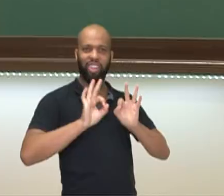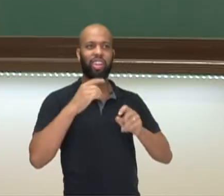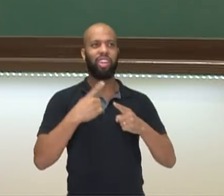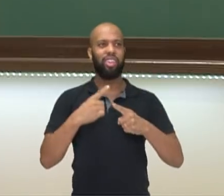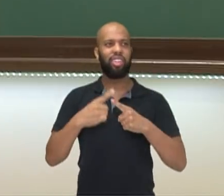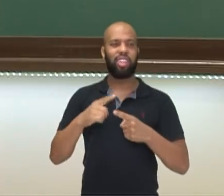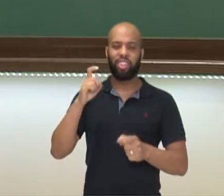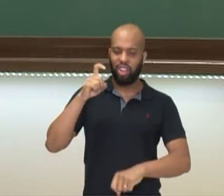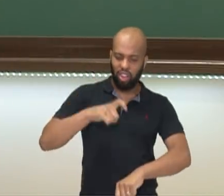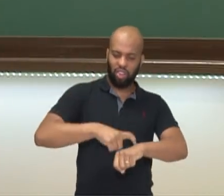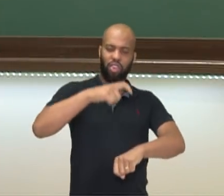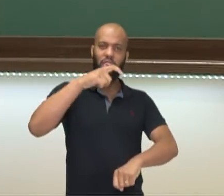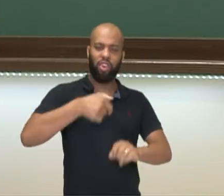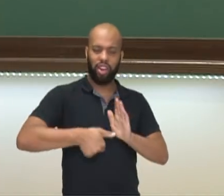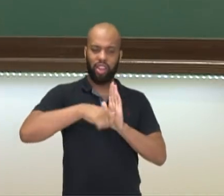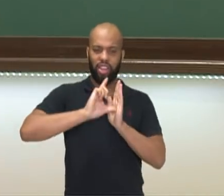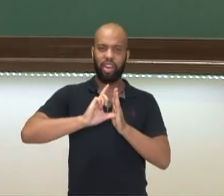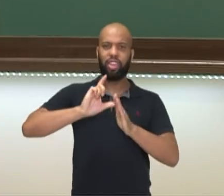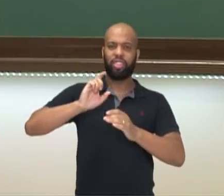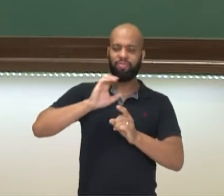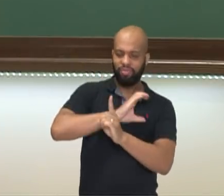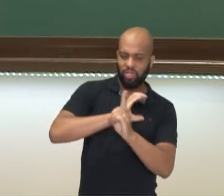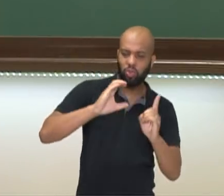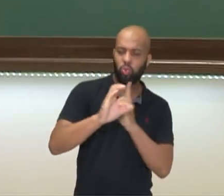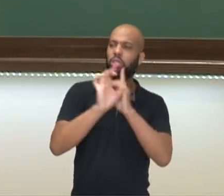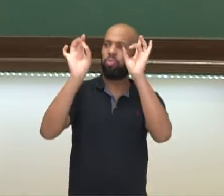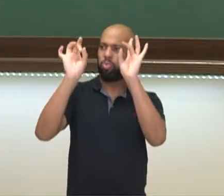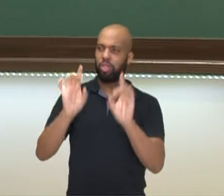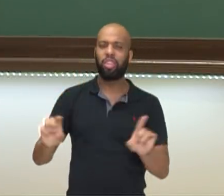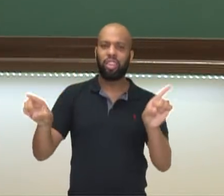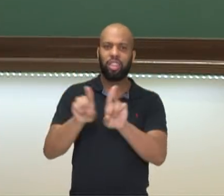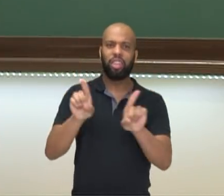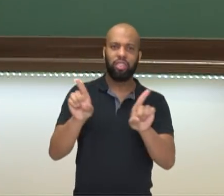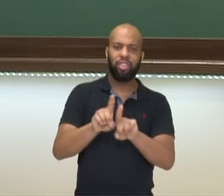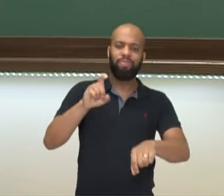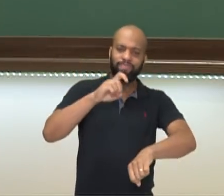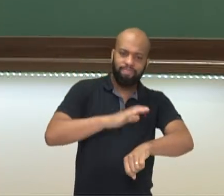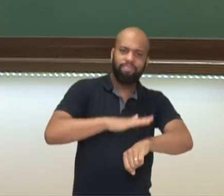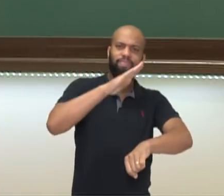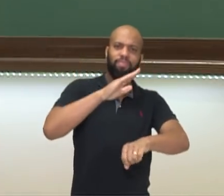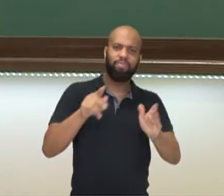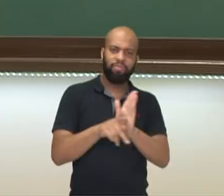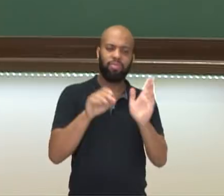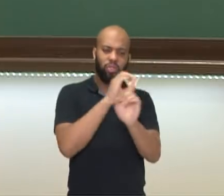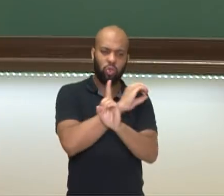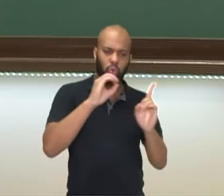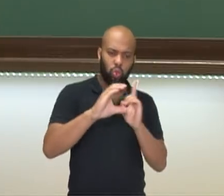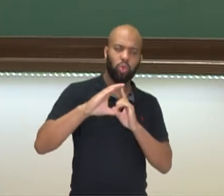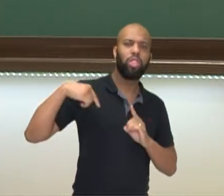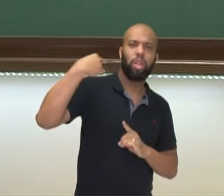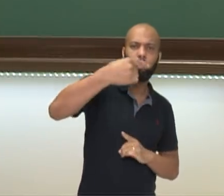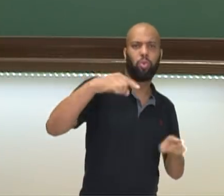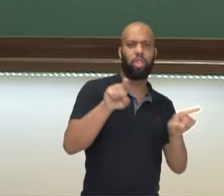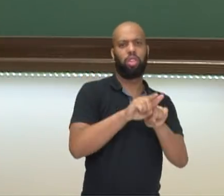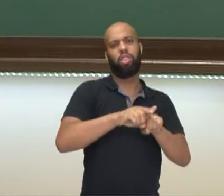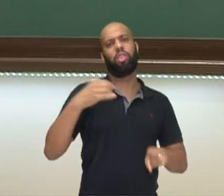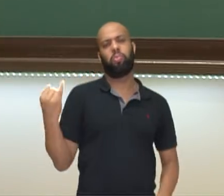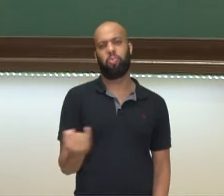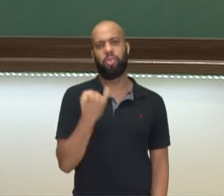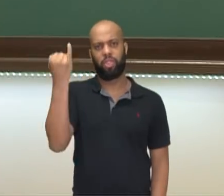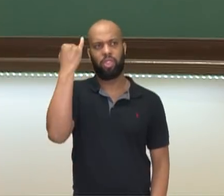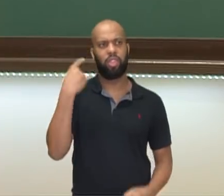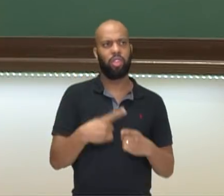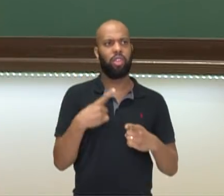que antecede o ritual é uma hora especial. Durante o ritual, depois do ritual é muito importante. Então, extraímos